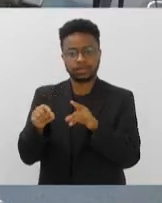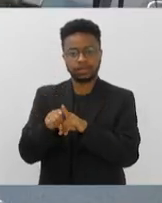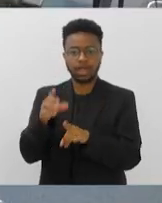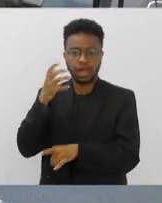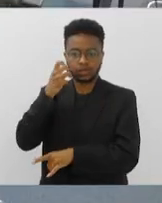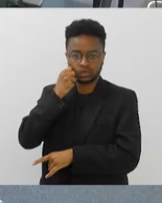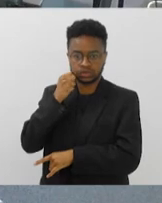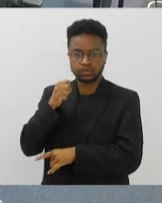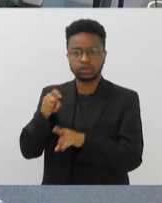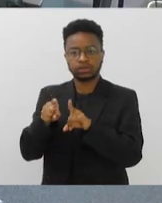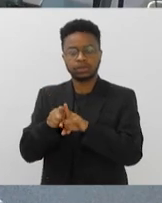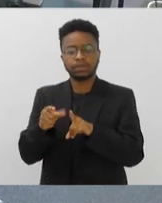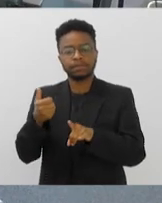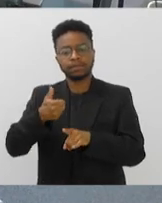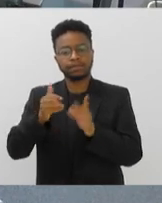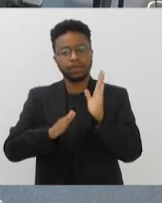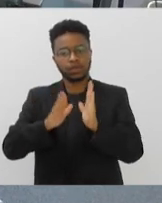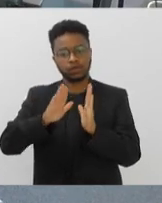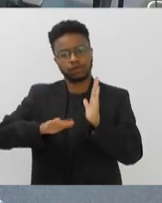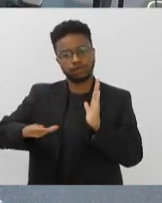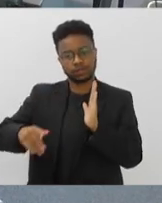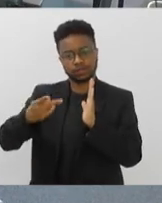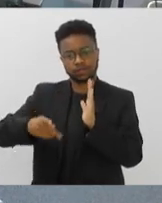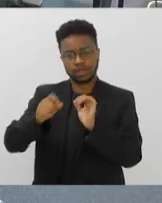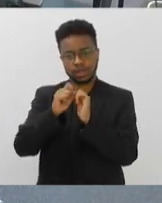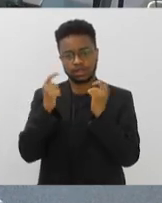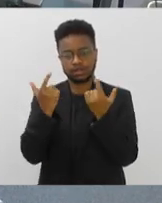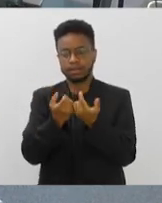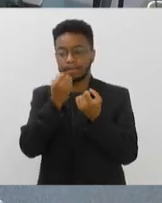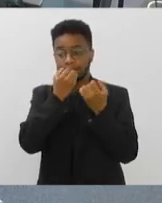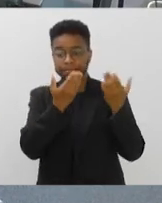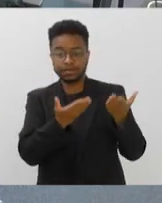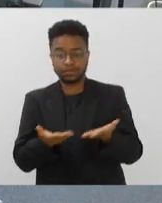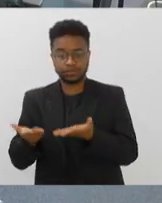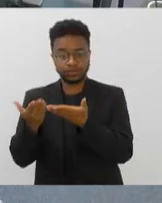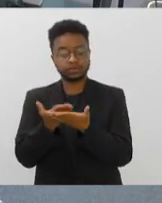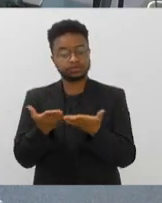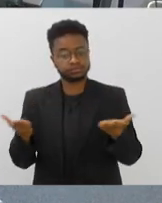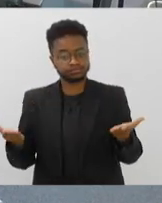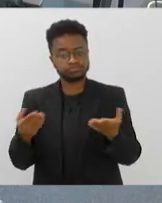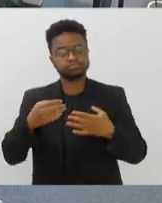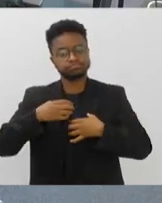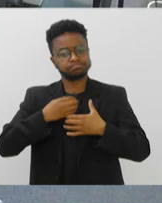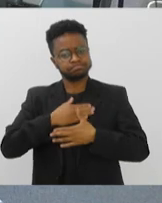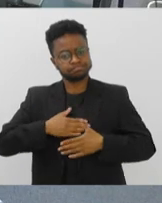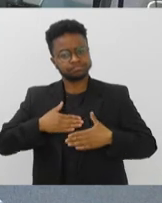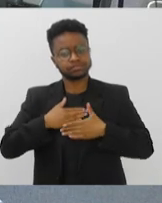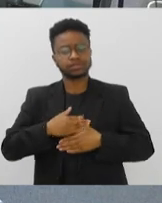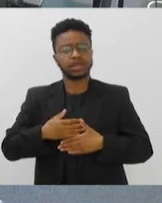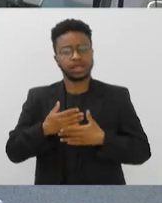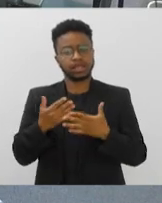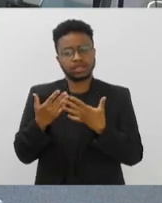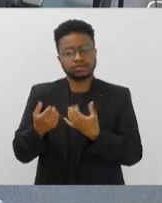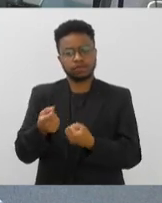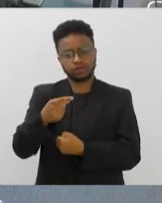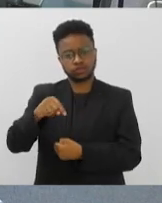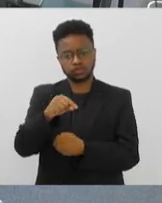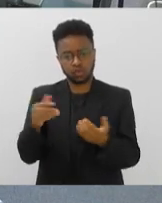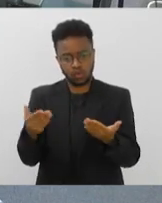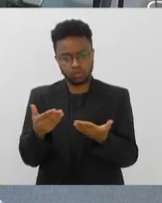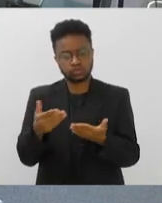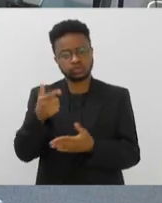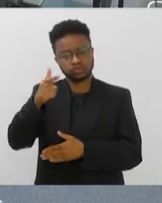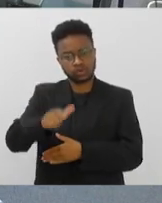alerge sejam todos muito bem-vindos é um grande prazer recebê-los aqui para participar de mais uma reunião da